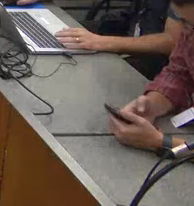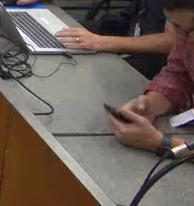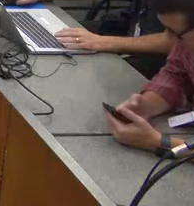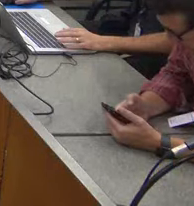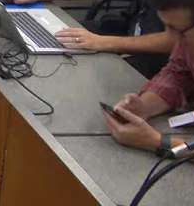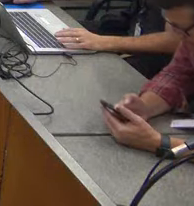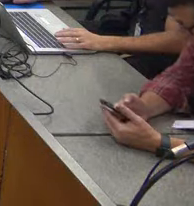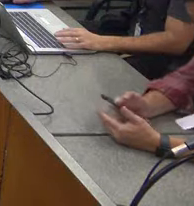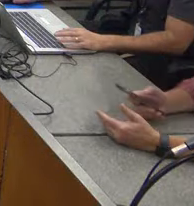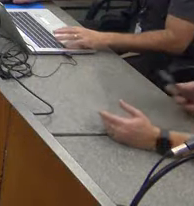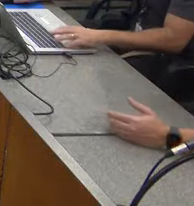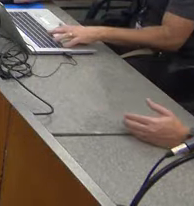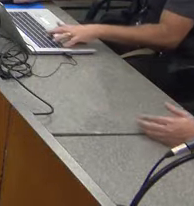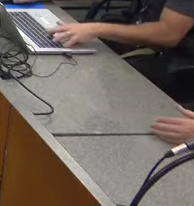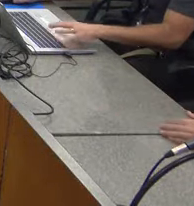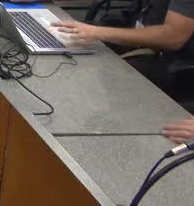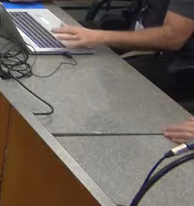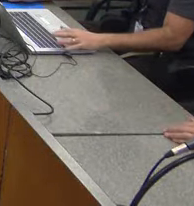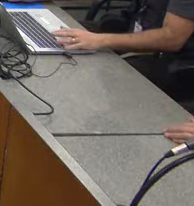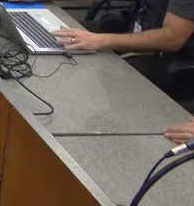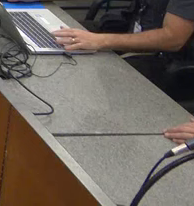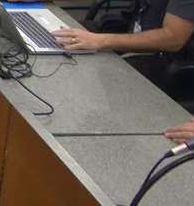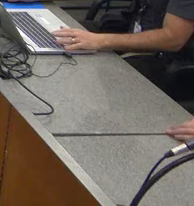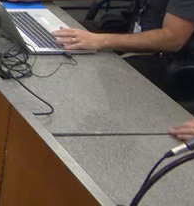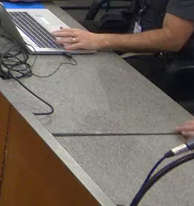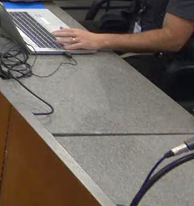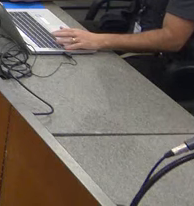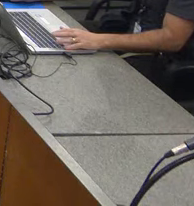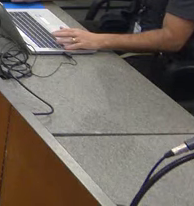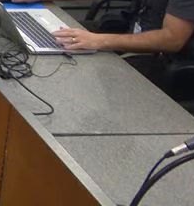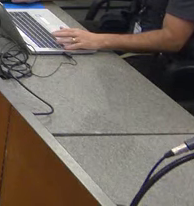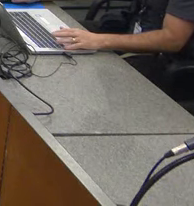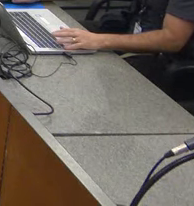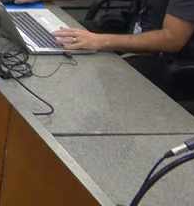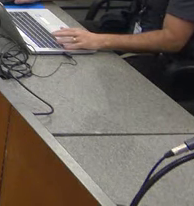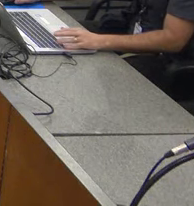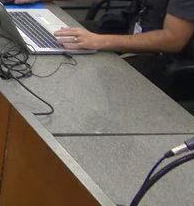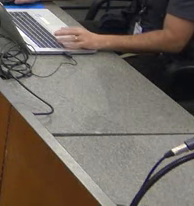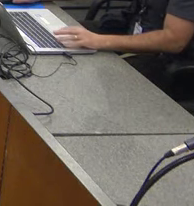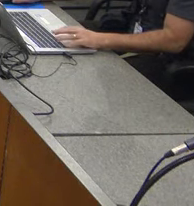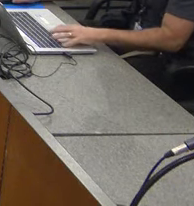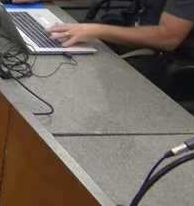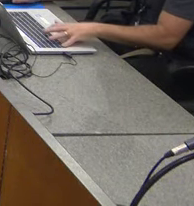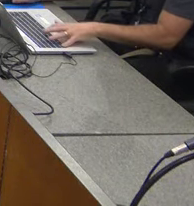terminal já hum a gente